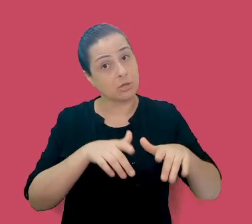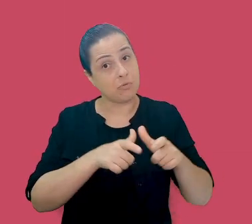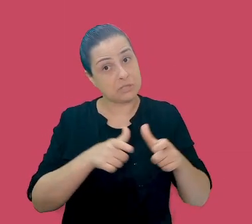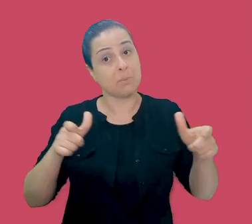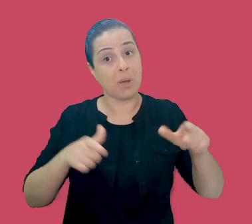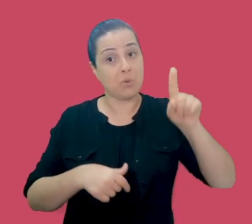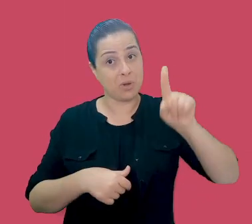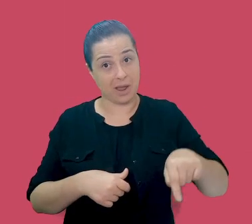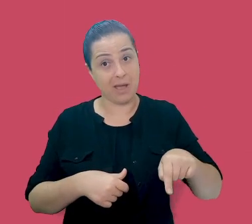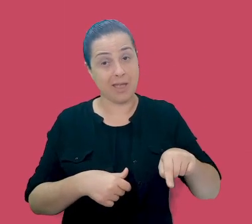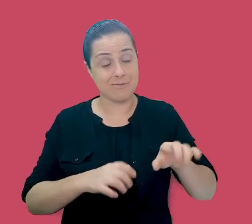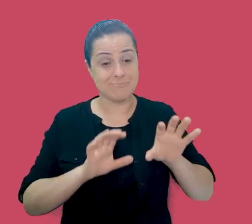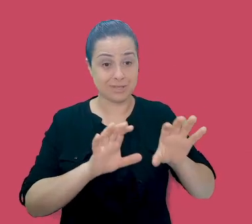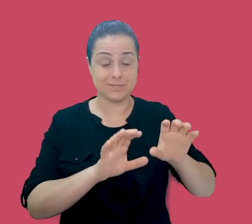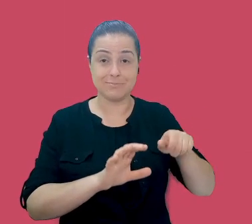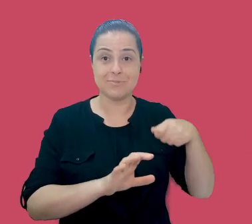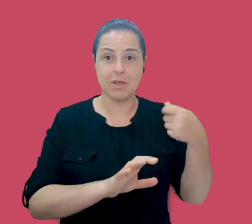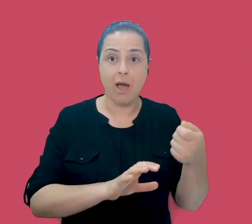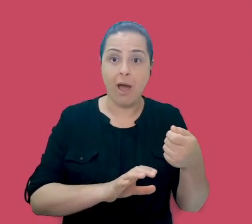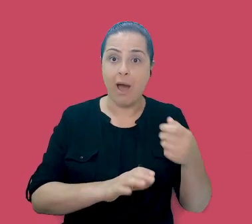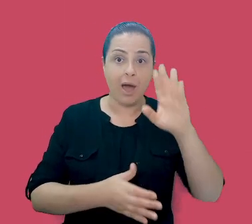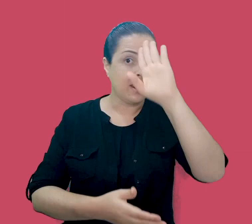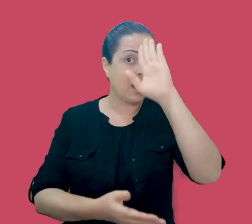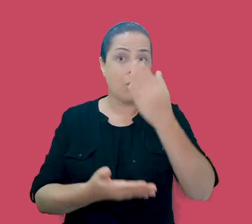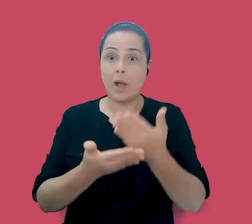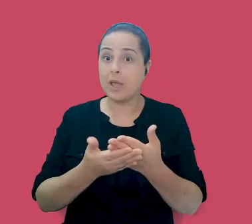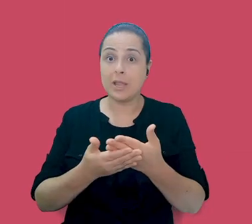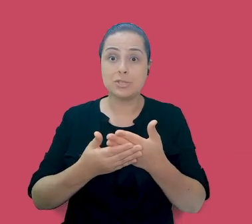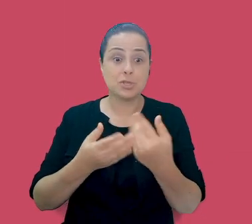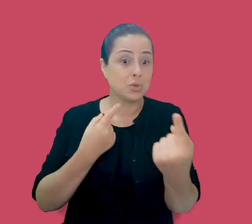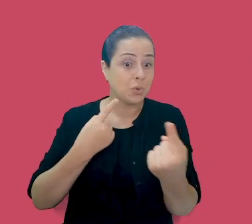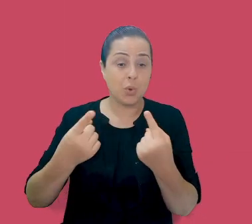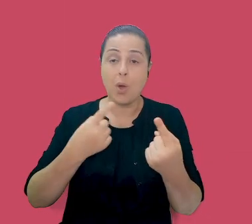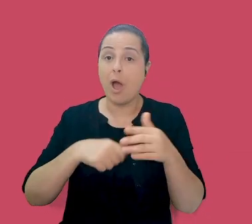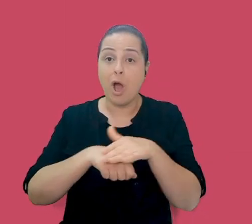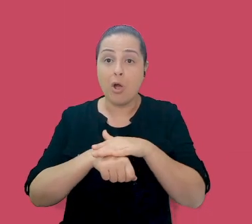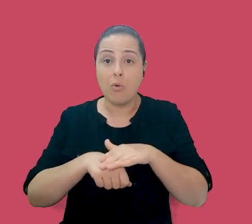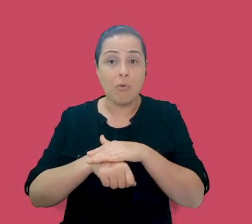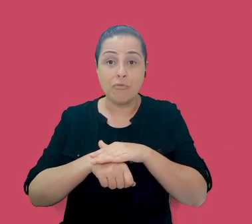isso. Olha, não acredito que a gente já chegou no fim dessa conversa.